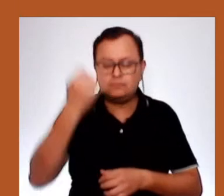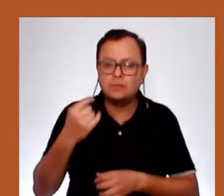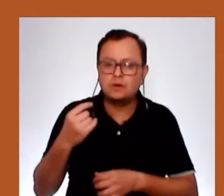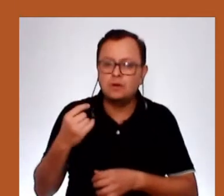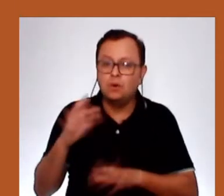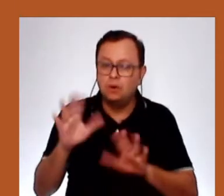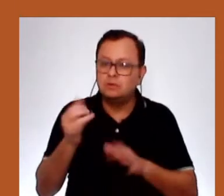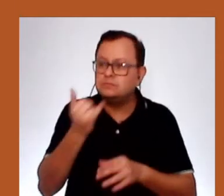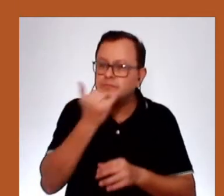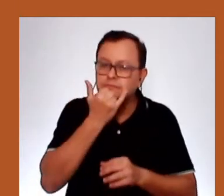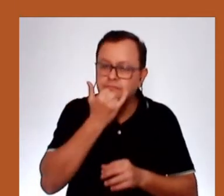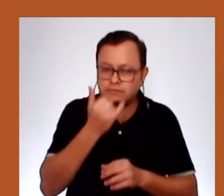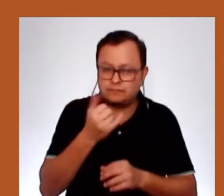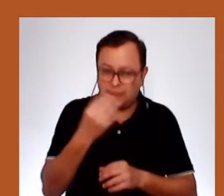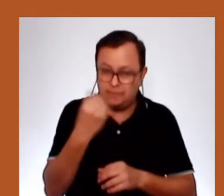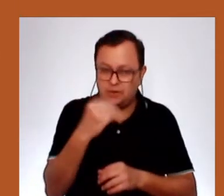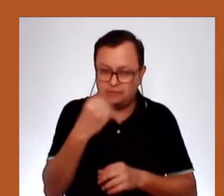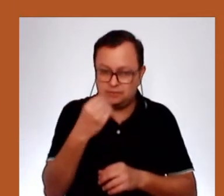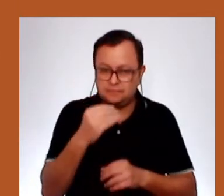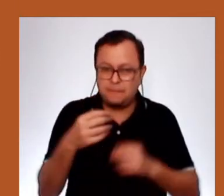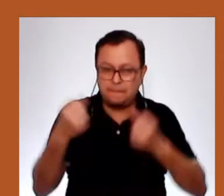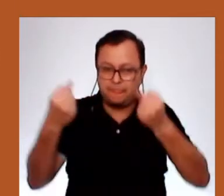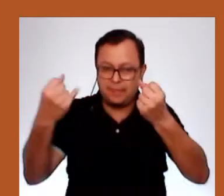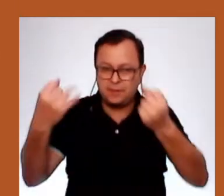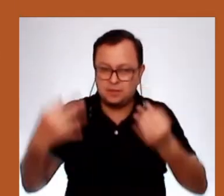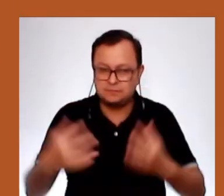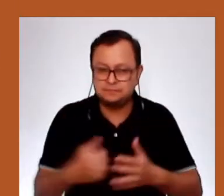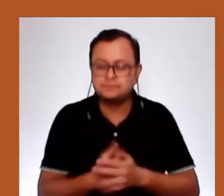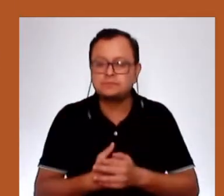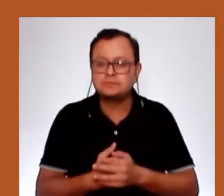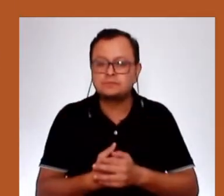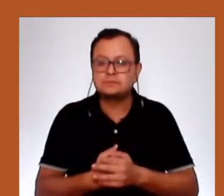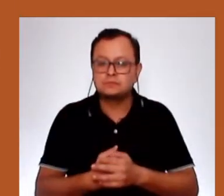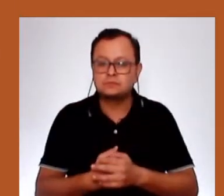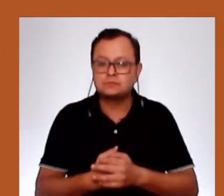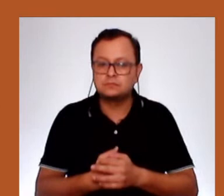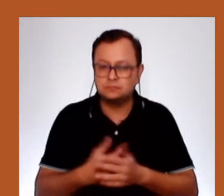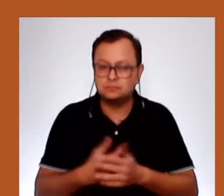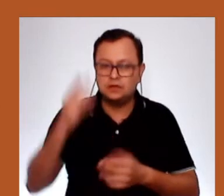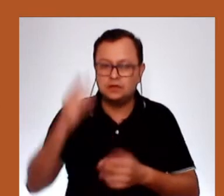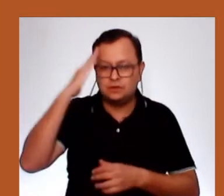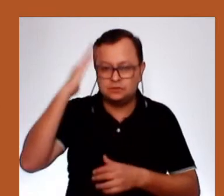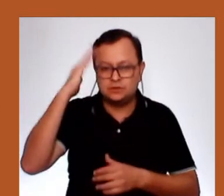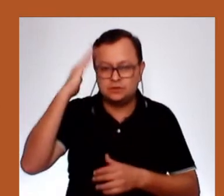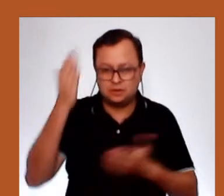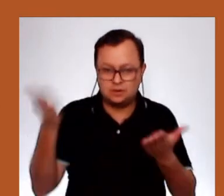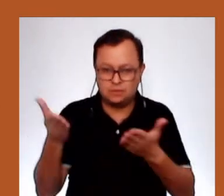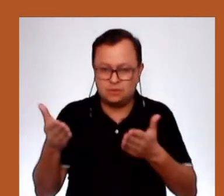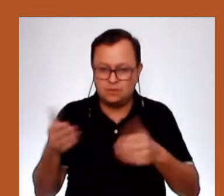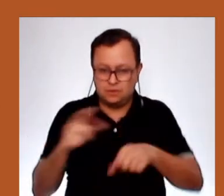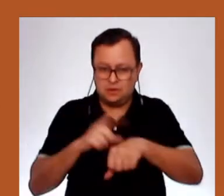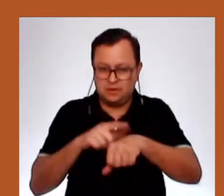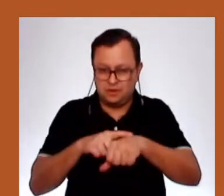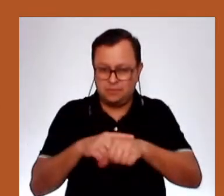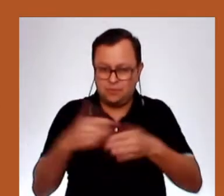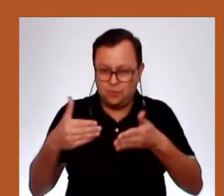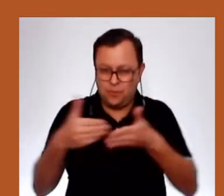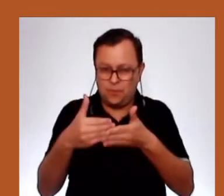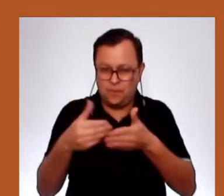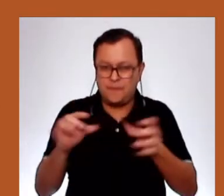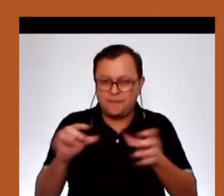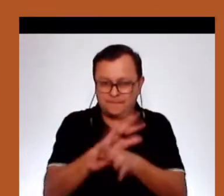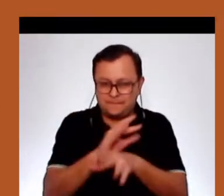Desculpa, Ju. Não, só aproveitando para falar, sei que a gente daqui a pouquinho está encerrando também,